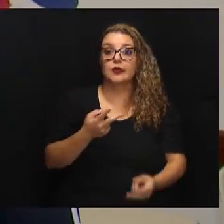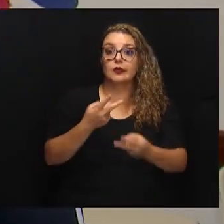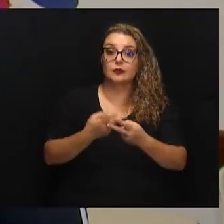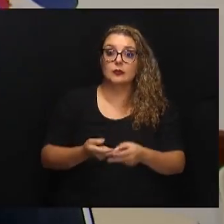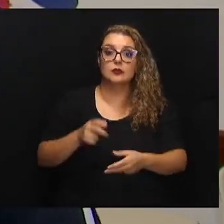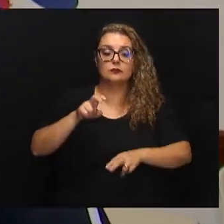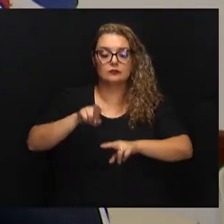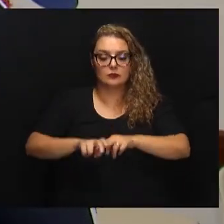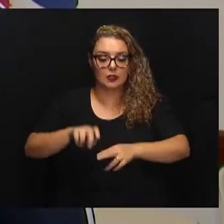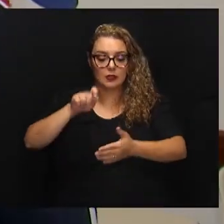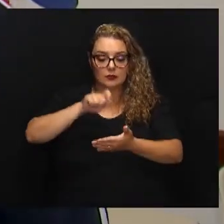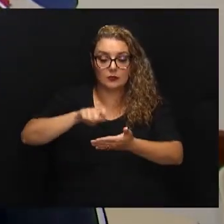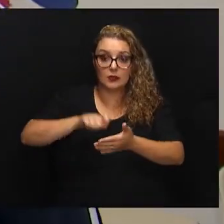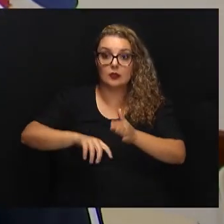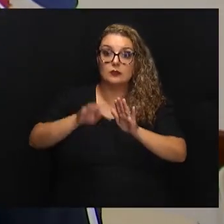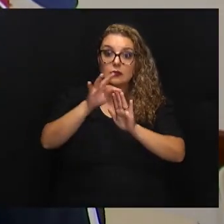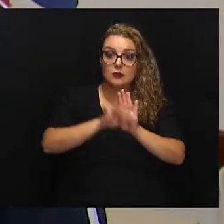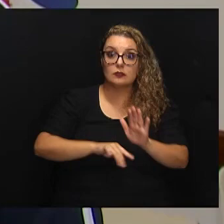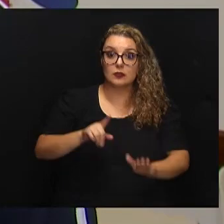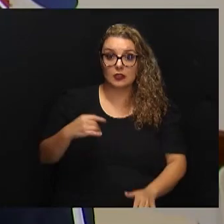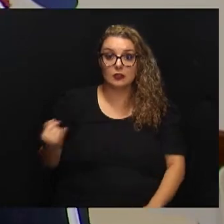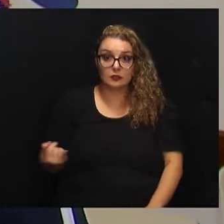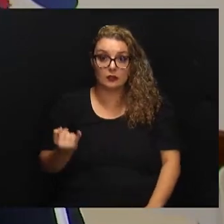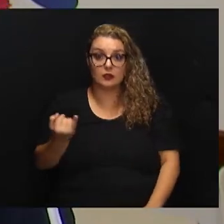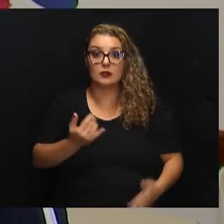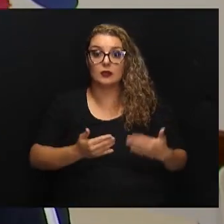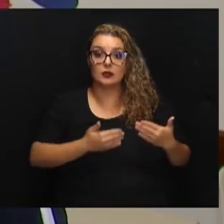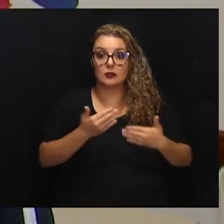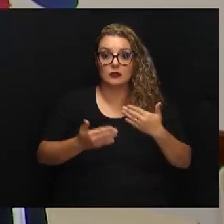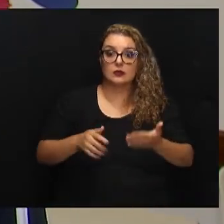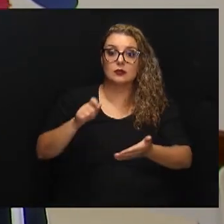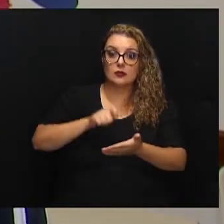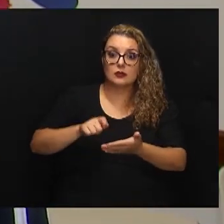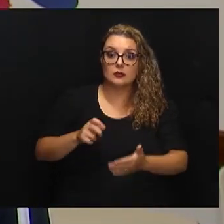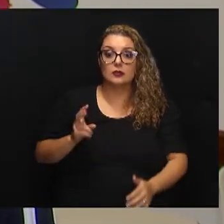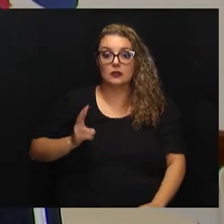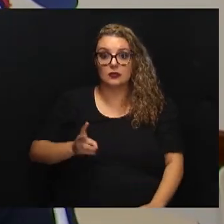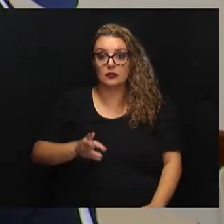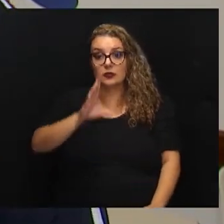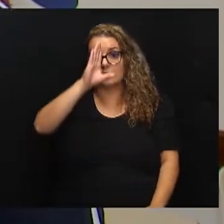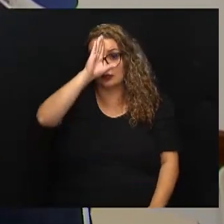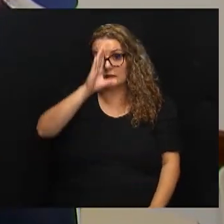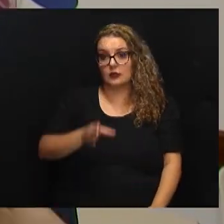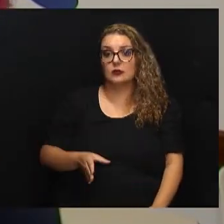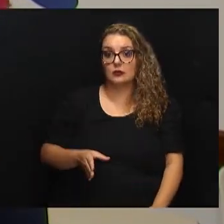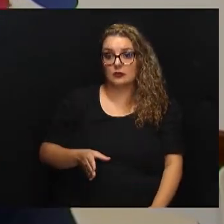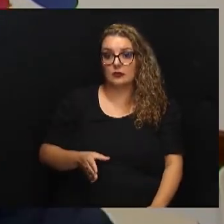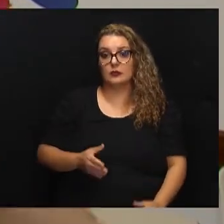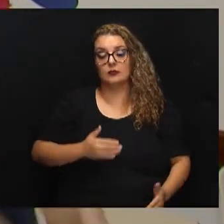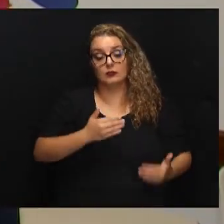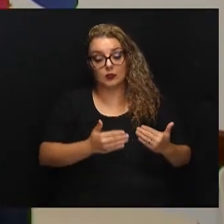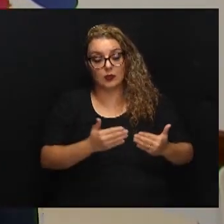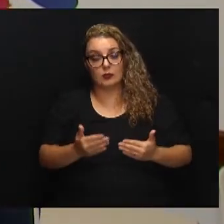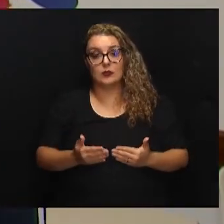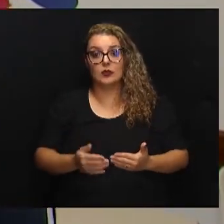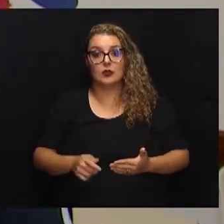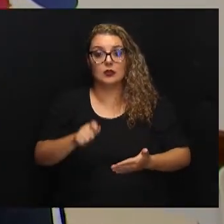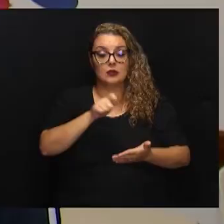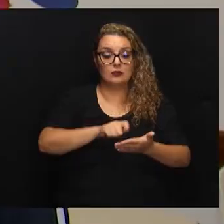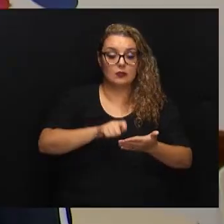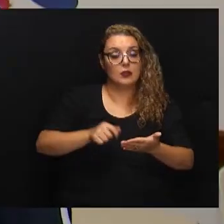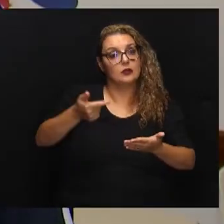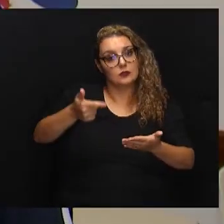sentar e escrever o texto, mas é muito importante esse processo de escrita constante e principalmente um processo de refeitura, de